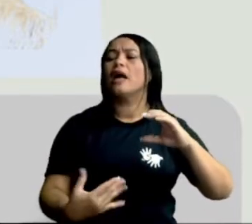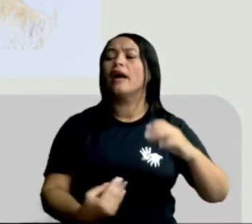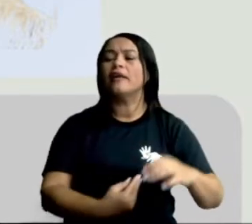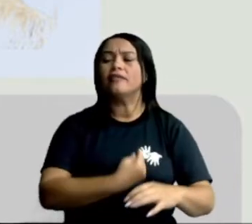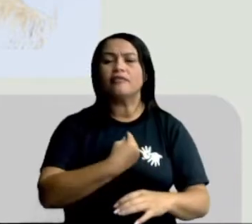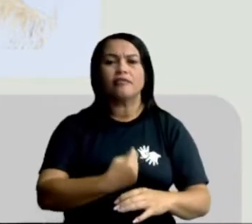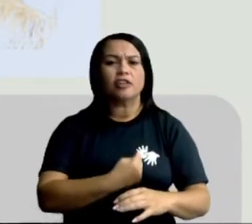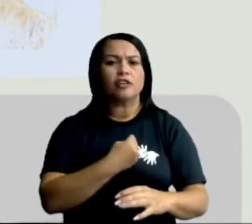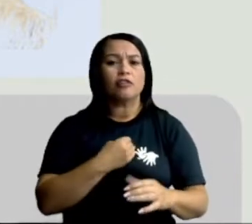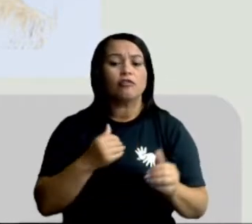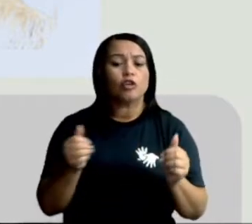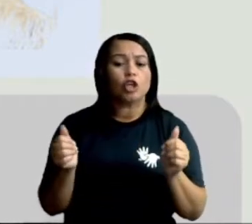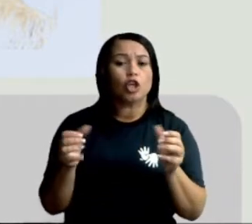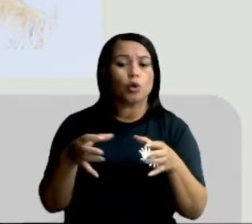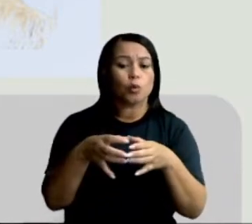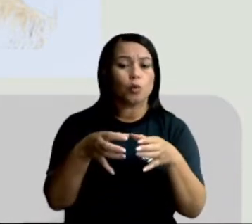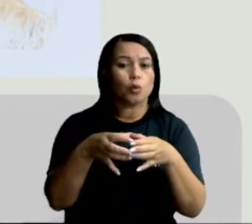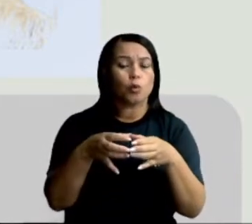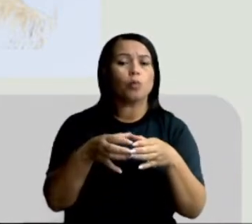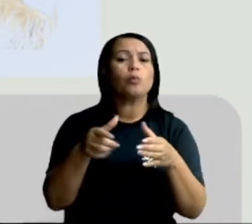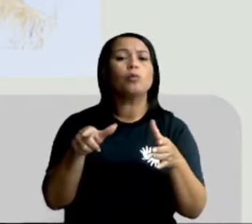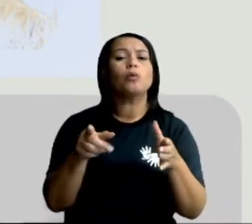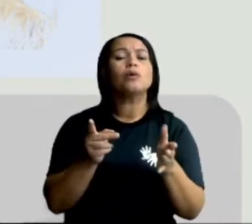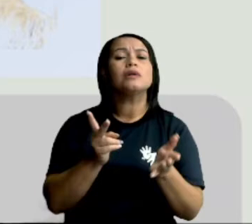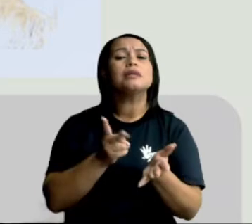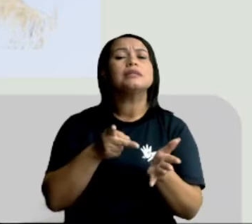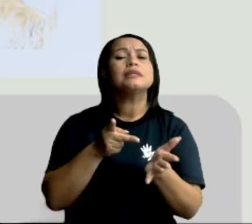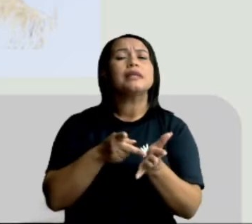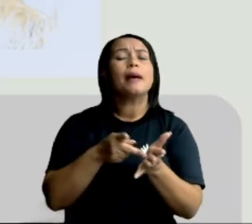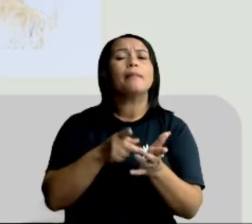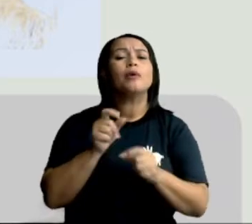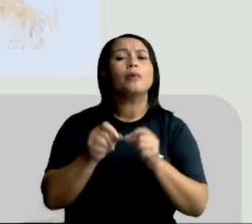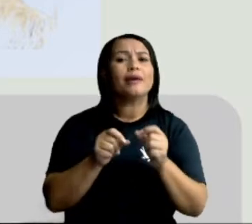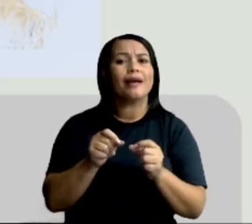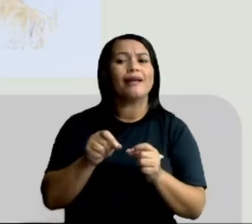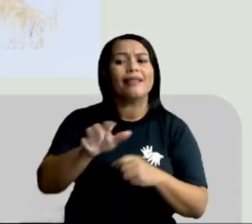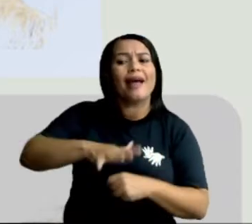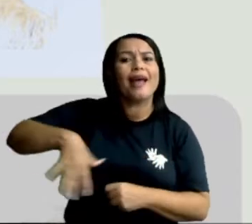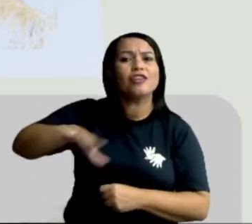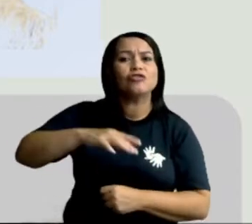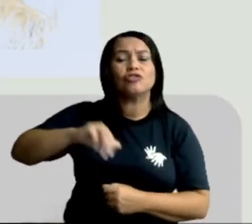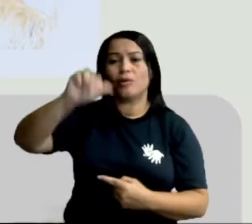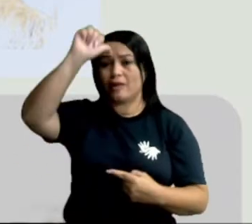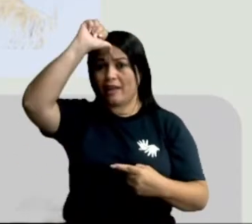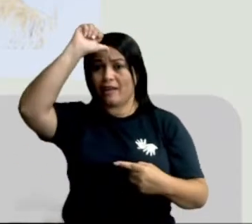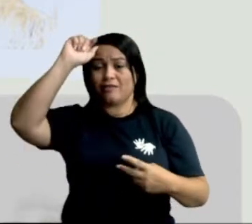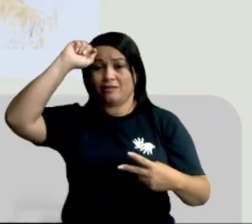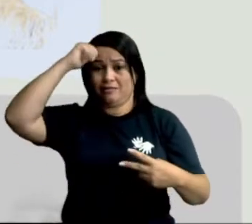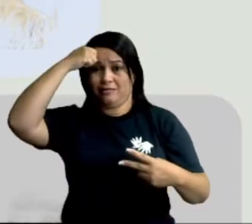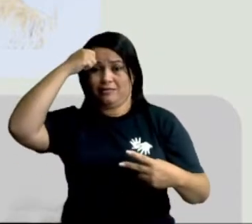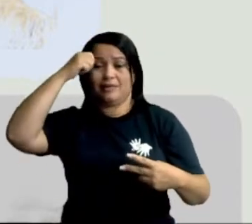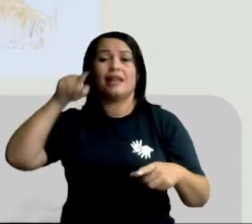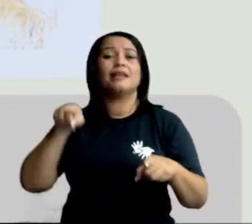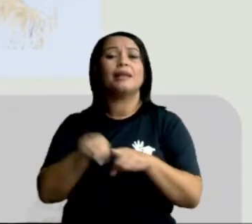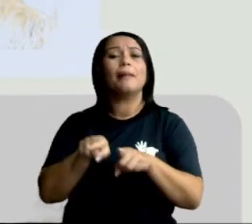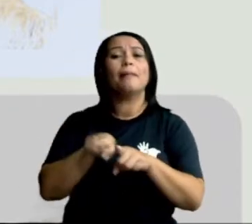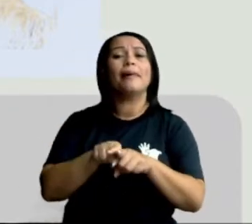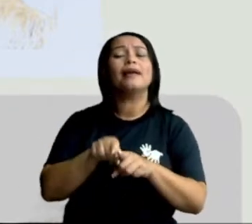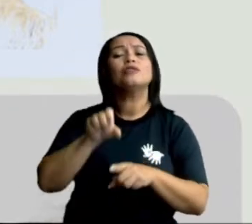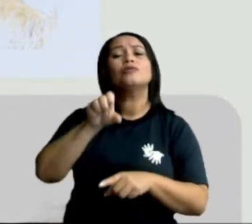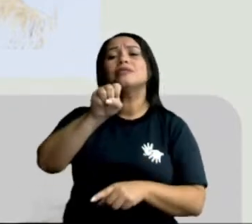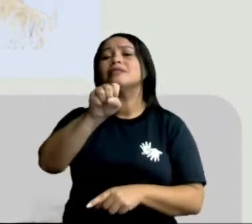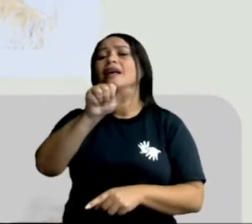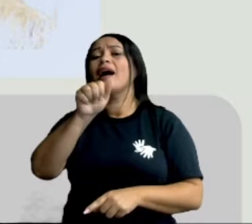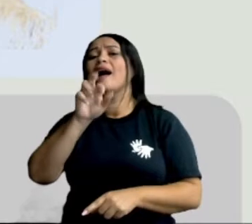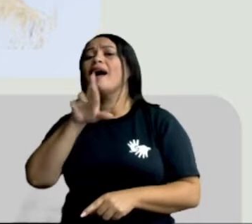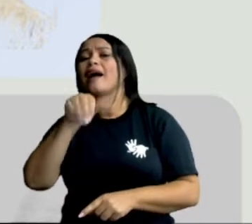Vivem em bando na região do sul do Saara, na África e na Índia. E ainda temos mais